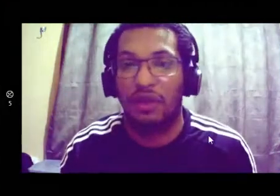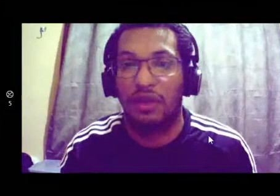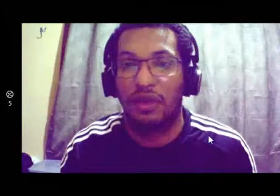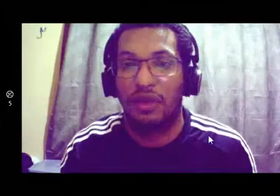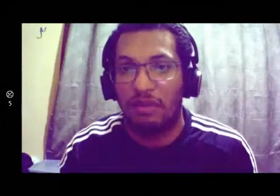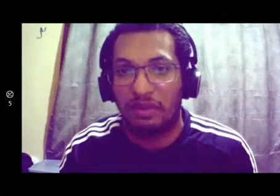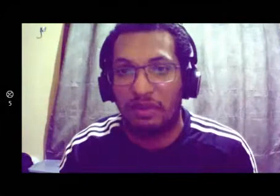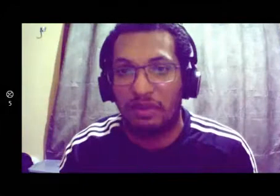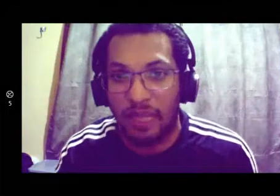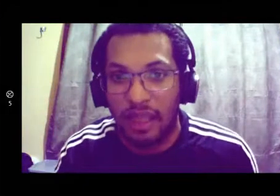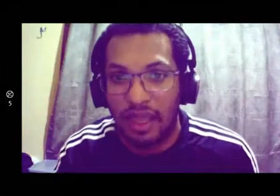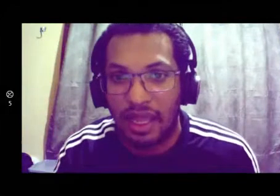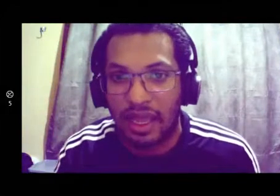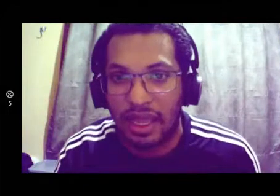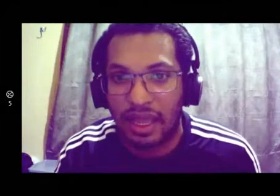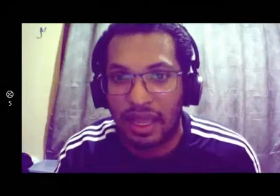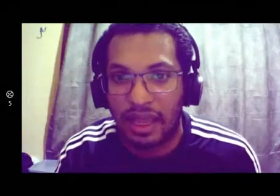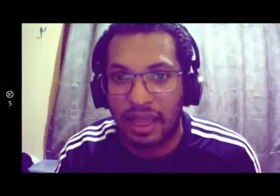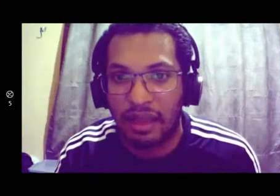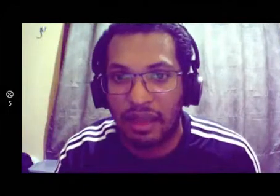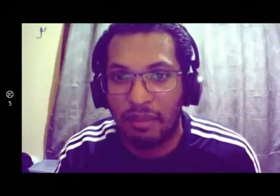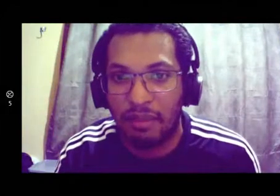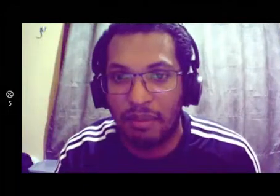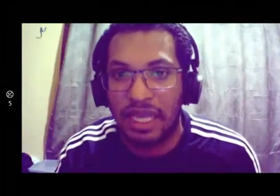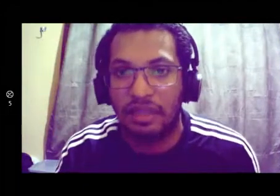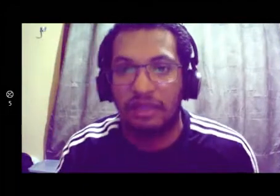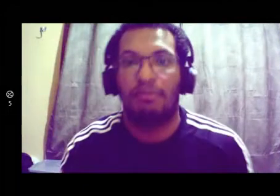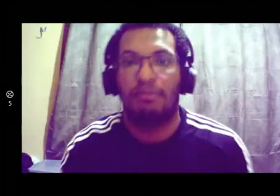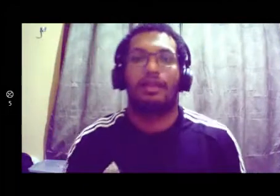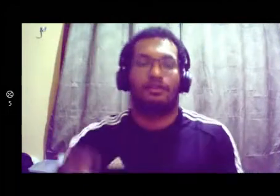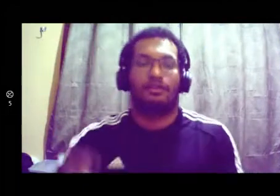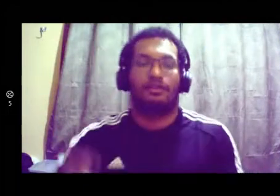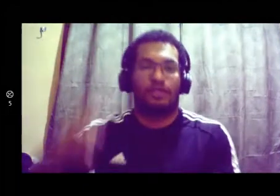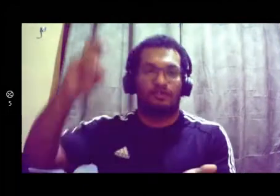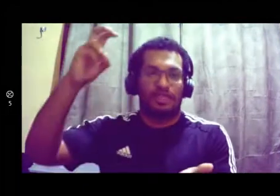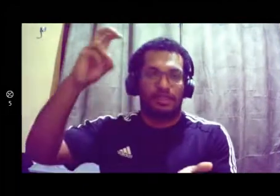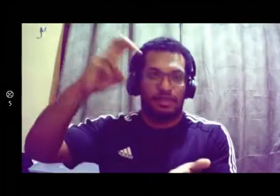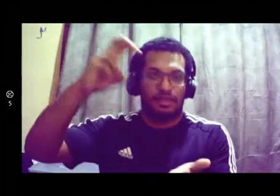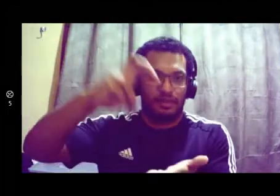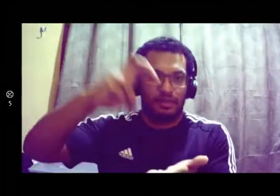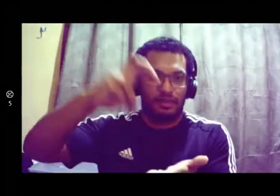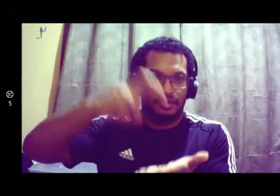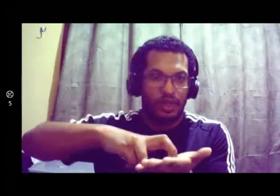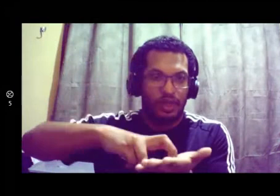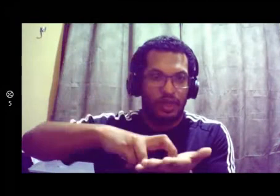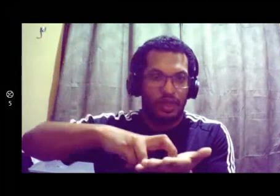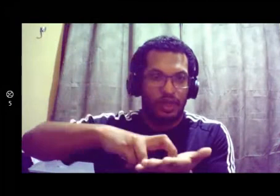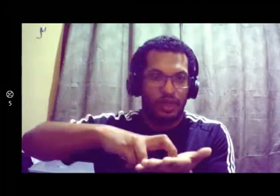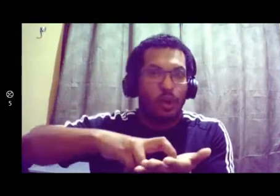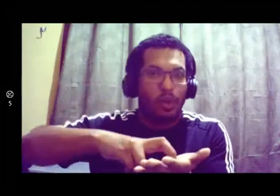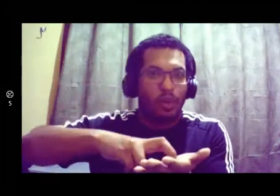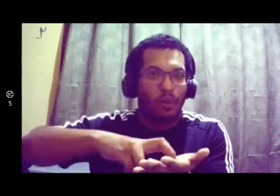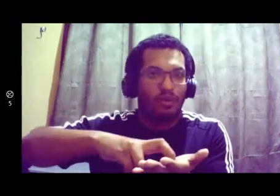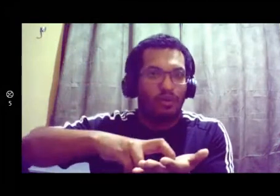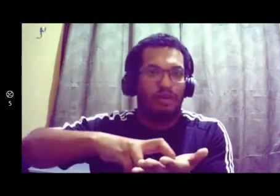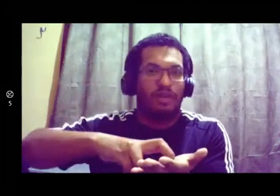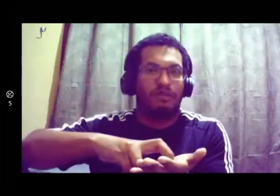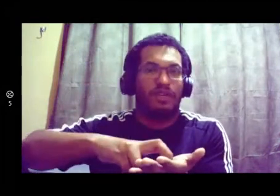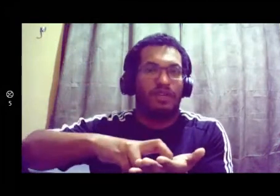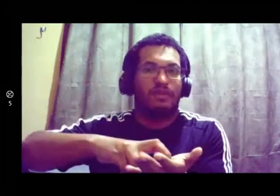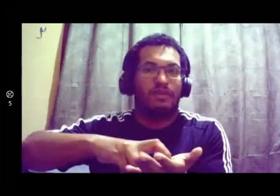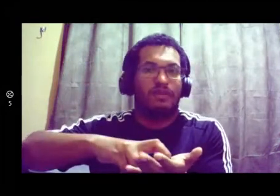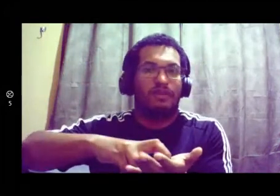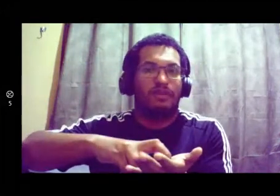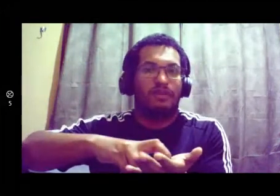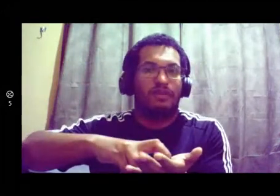negativo, né? Mas vamos lá. Manhã. Manhã você faz assim. Ou, lembra que eu